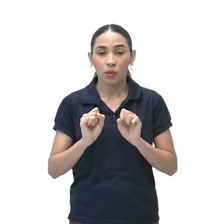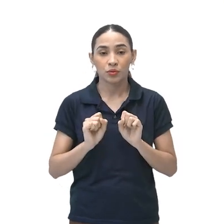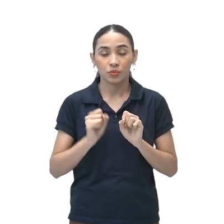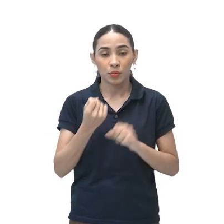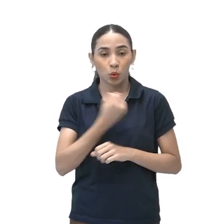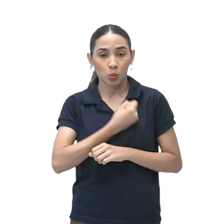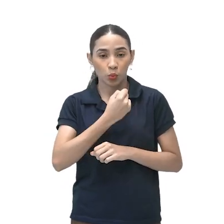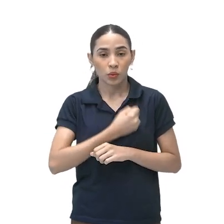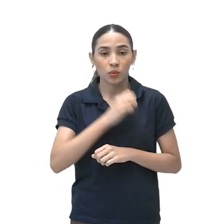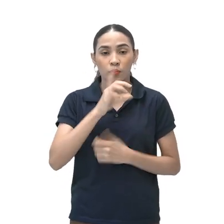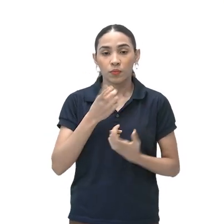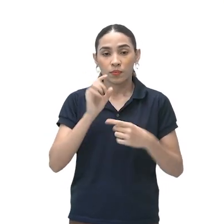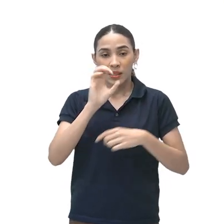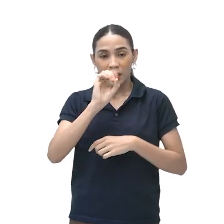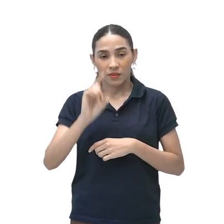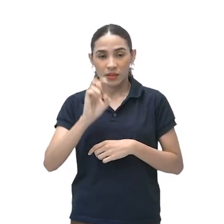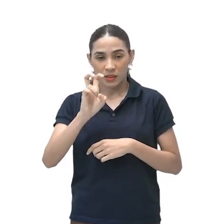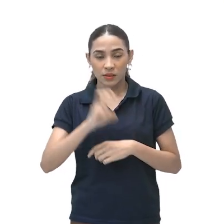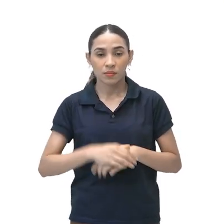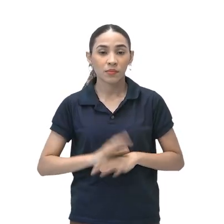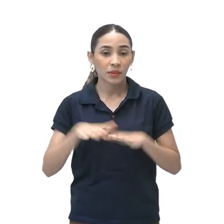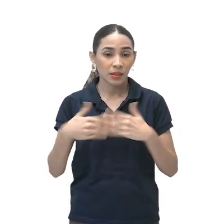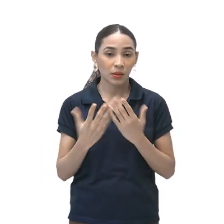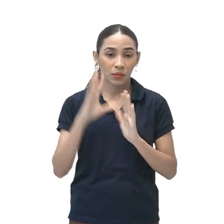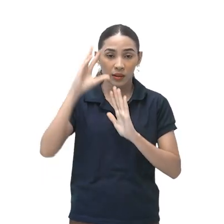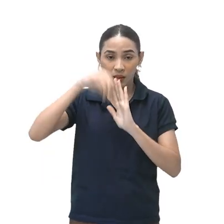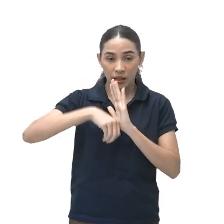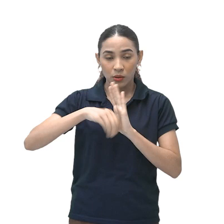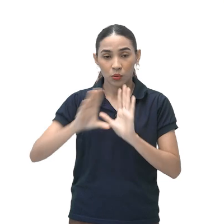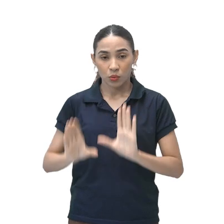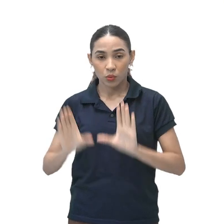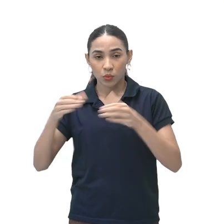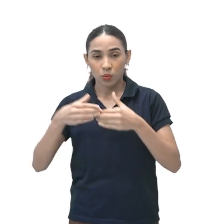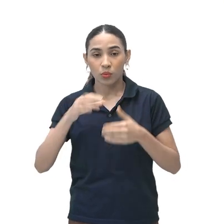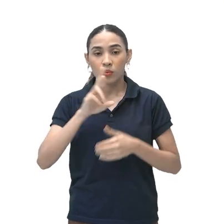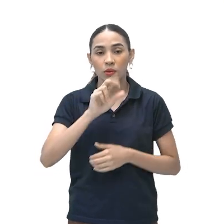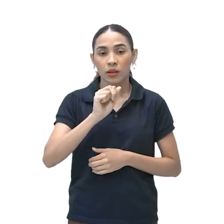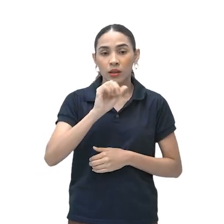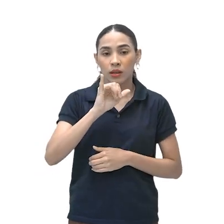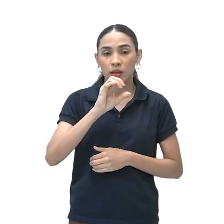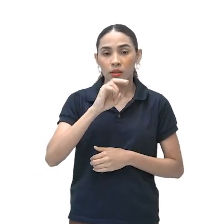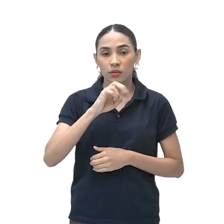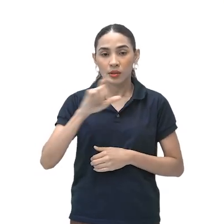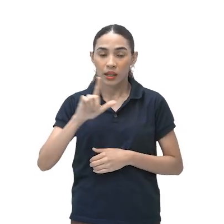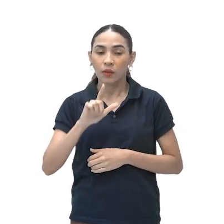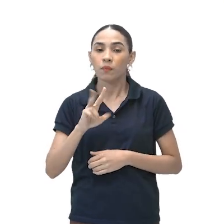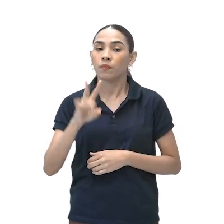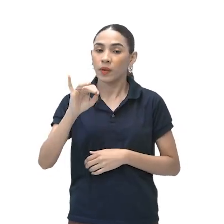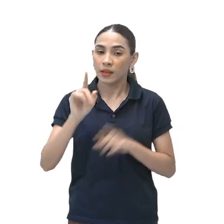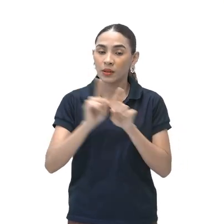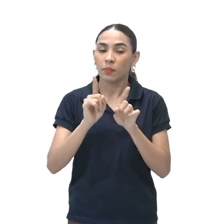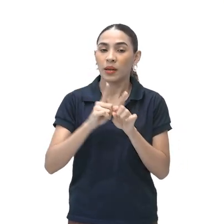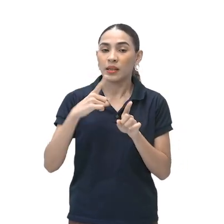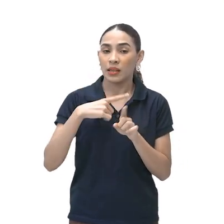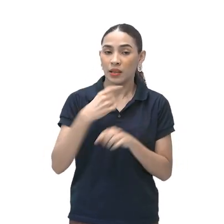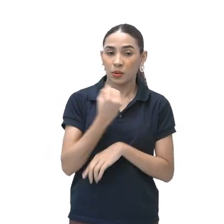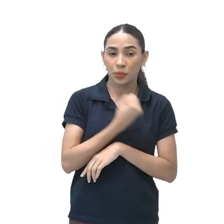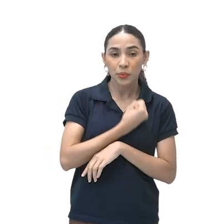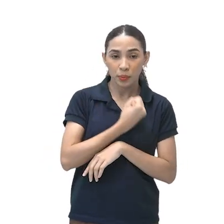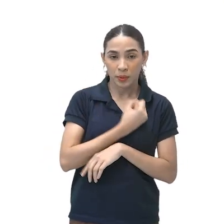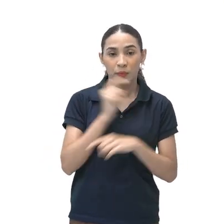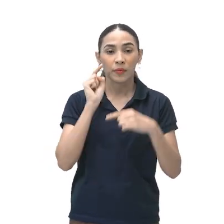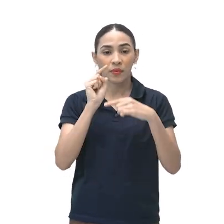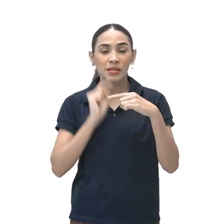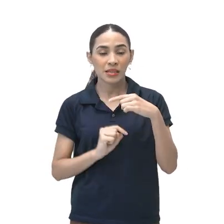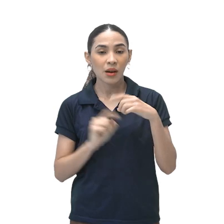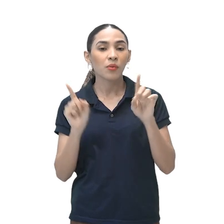número decimal. Então, dentro do conjunto dos números racionais, eu vou ter números, as